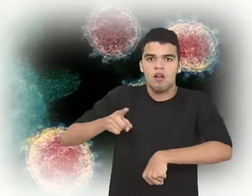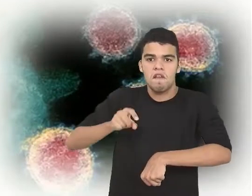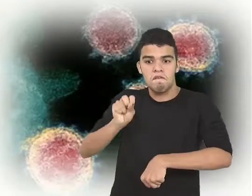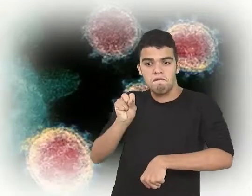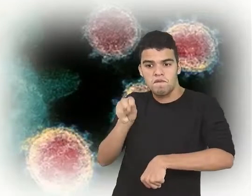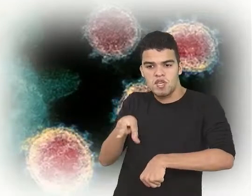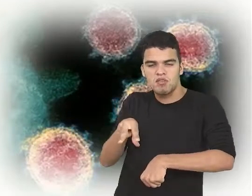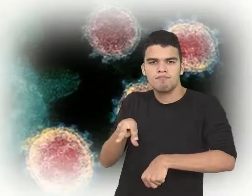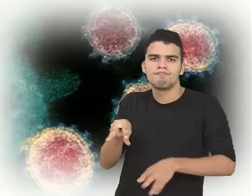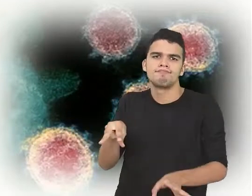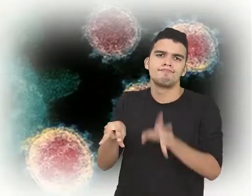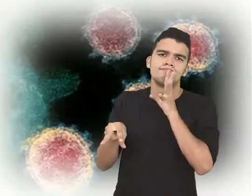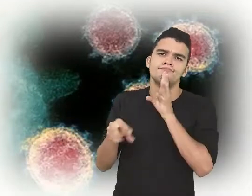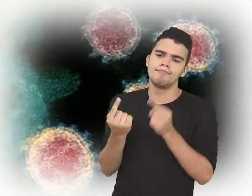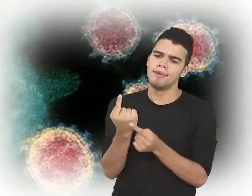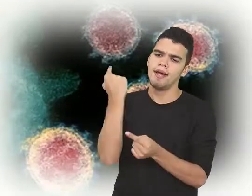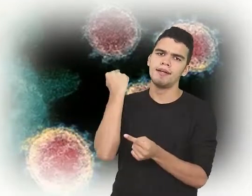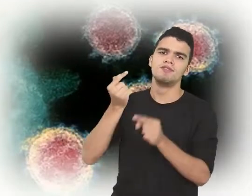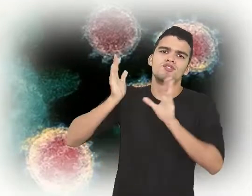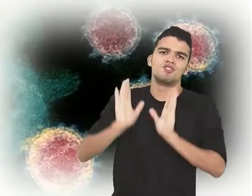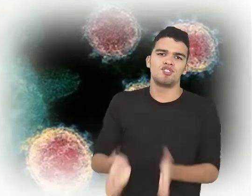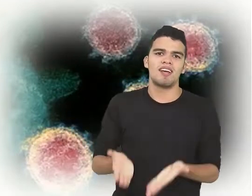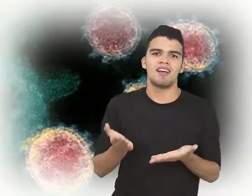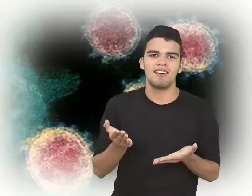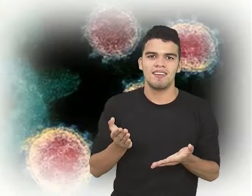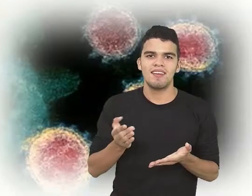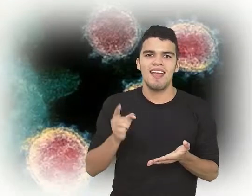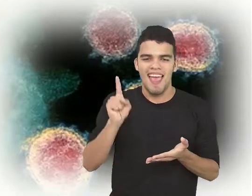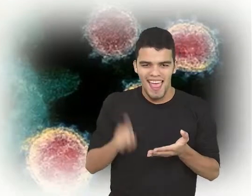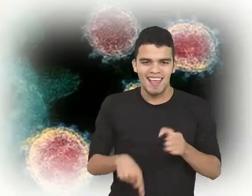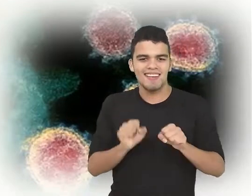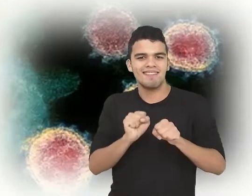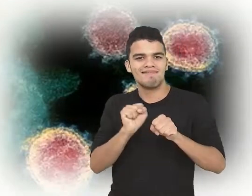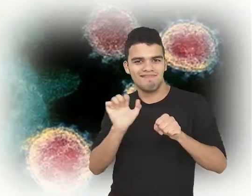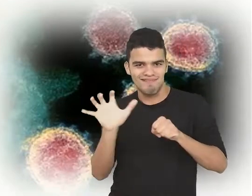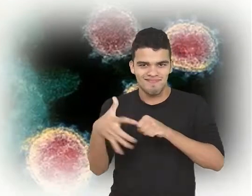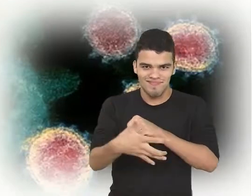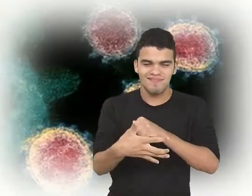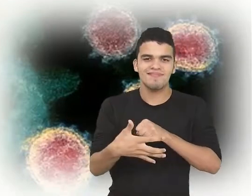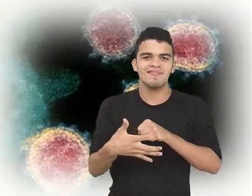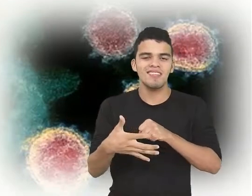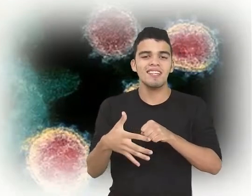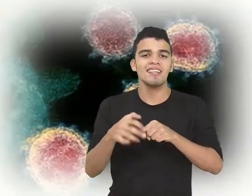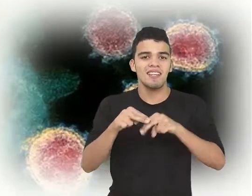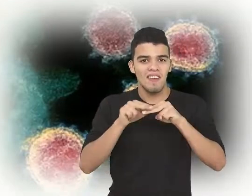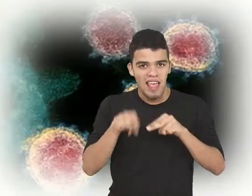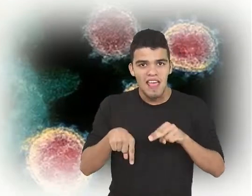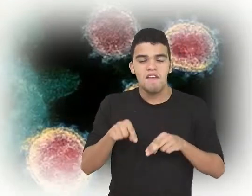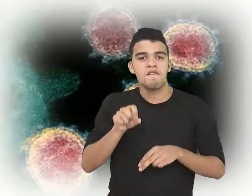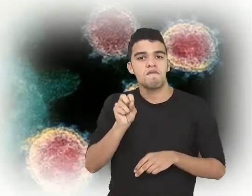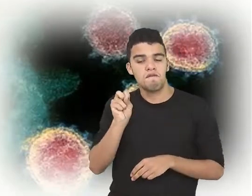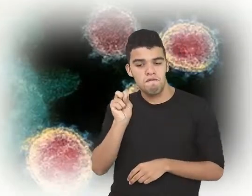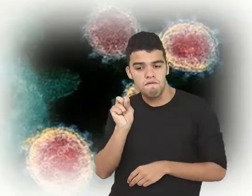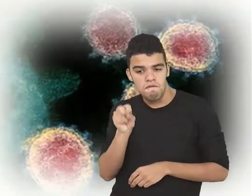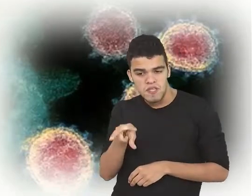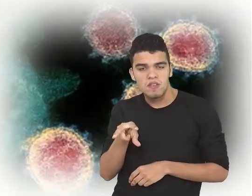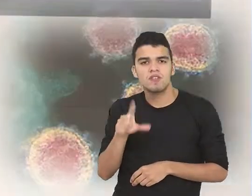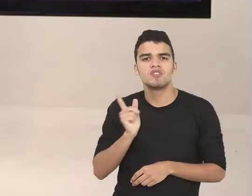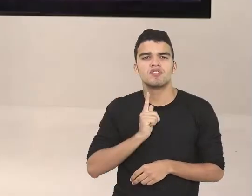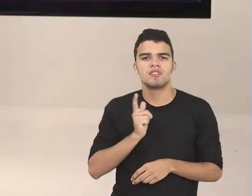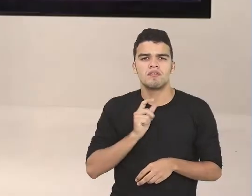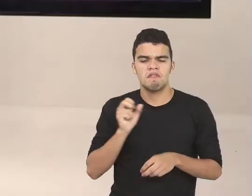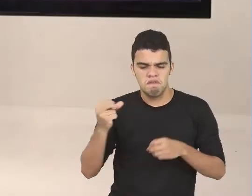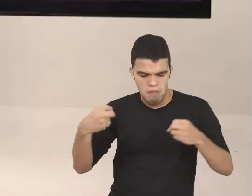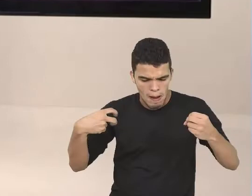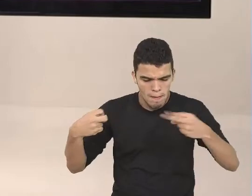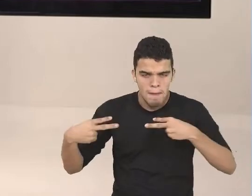já conhecido, que fazia parte dos coronavírus. São vírus que eles causam doenças